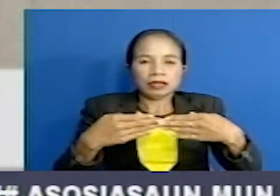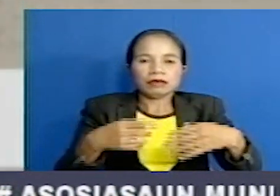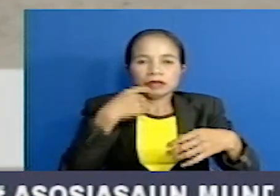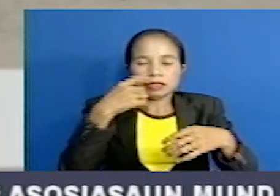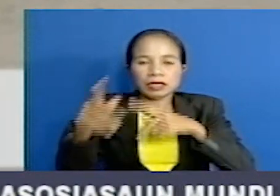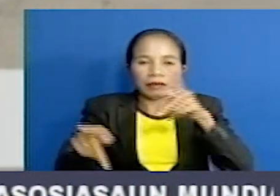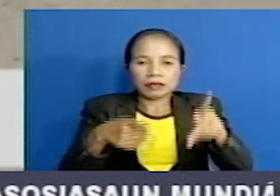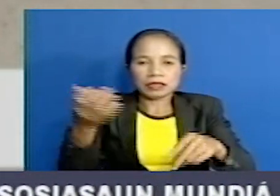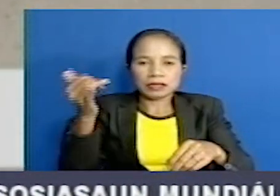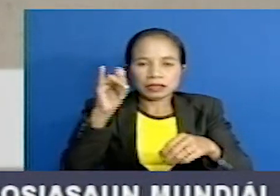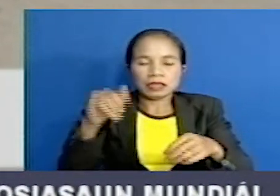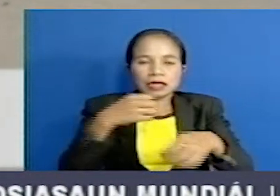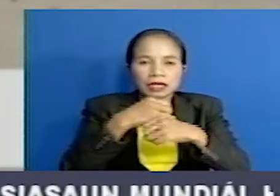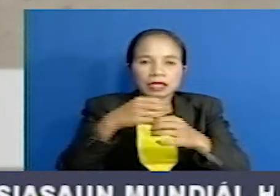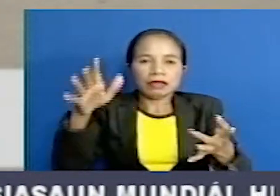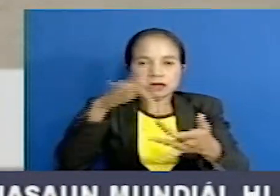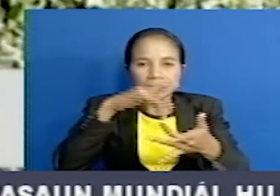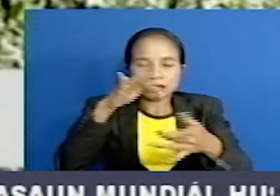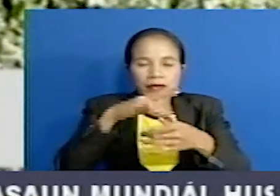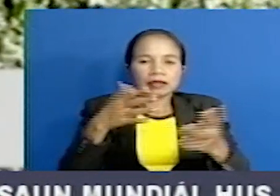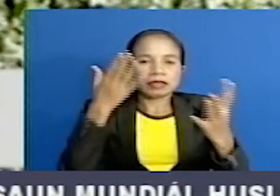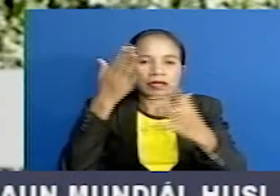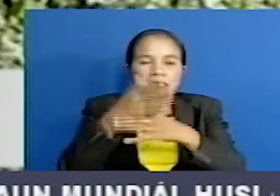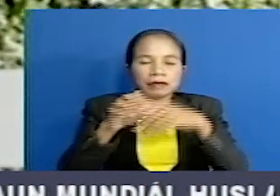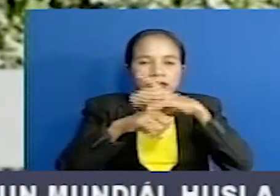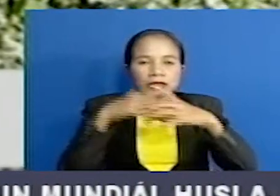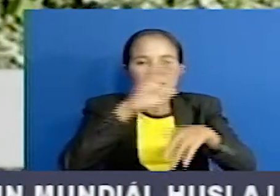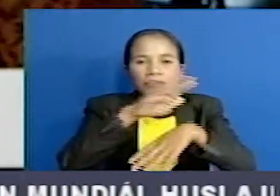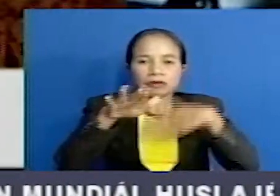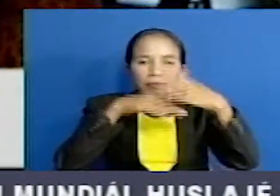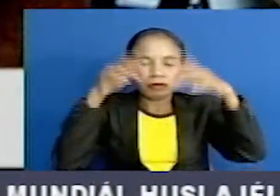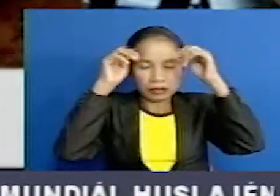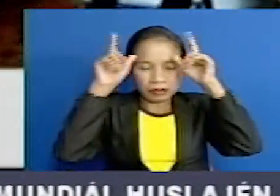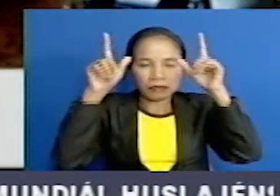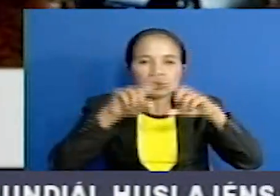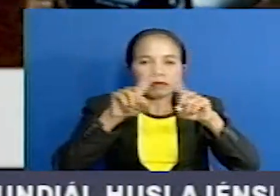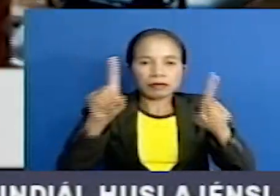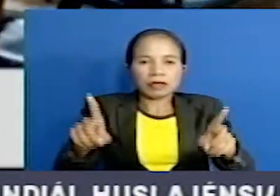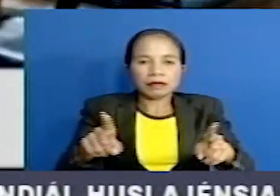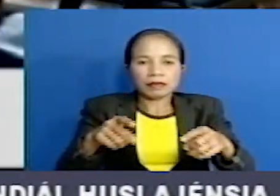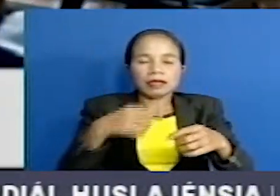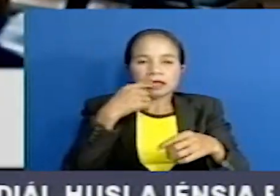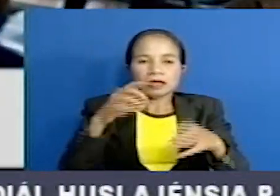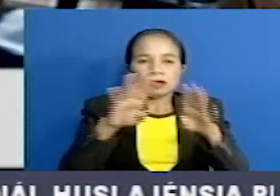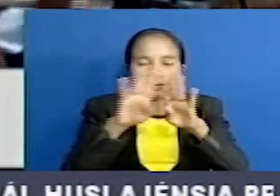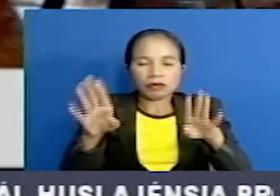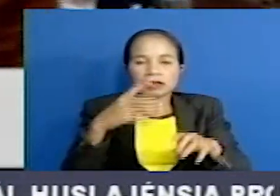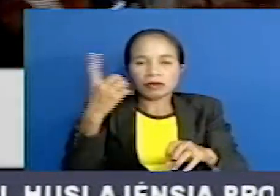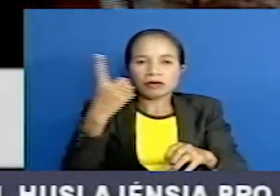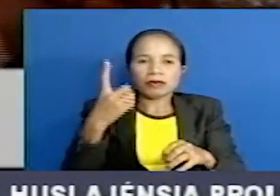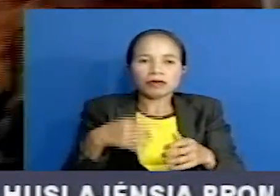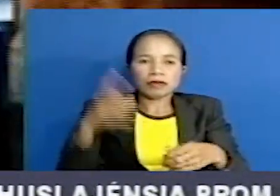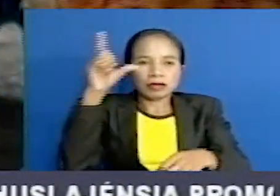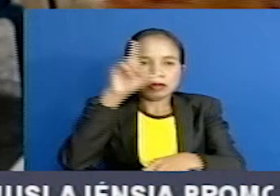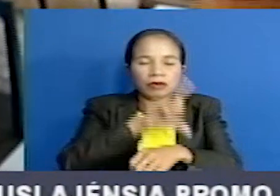autoriza cidadão Sira halau viagem, Tama no Sai território nacional, mas bem autoriza local date e a